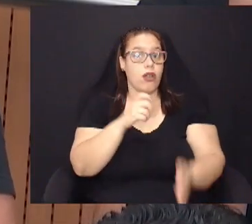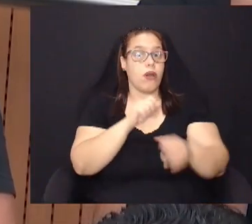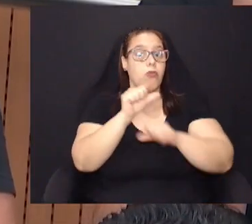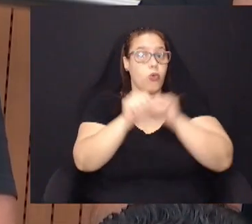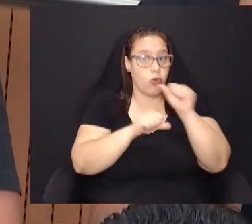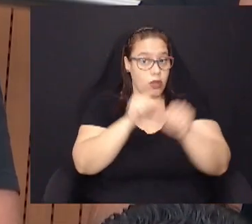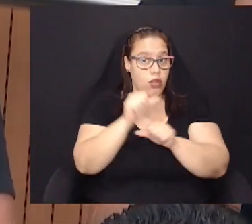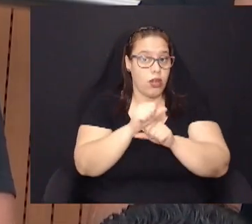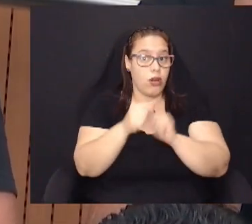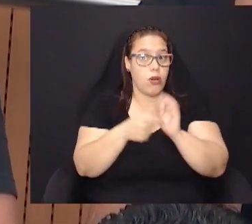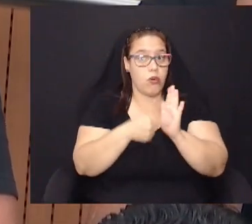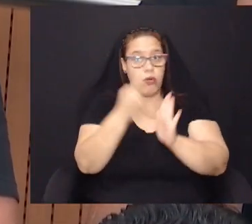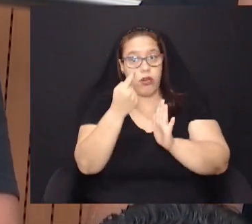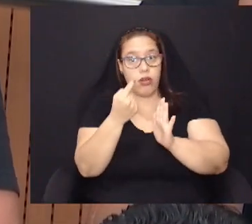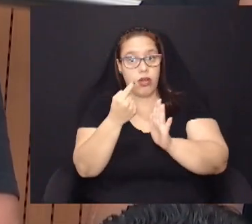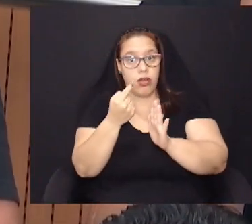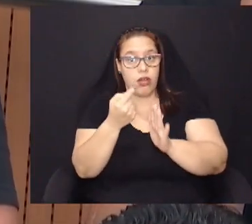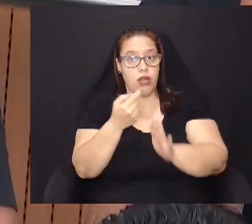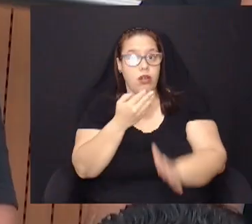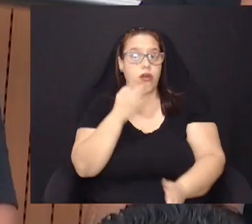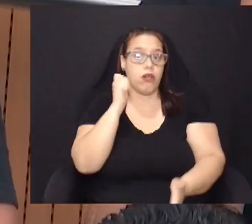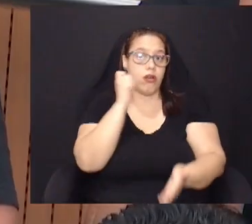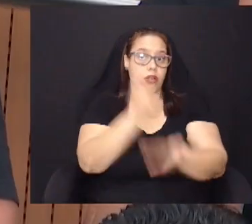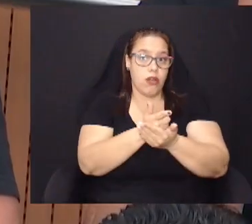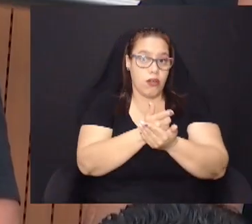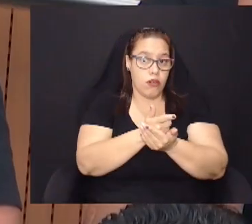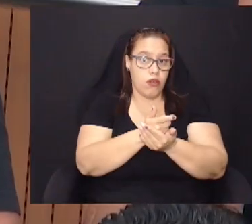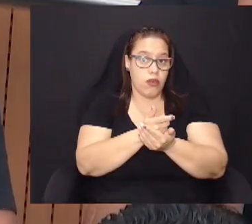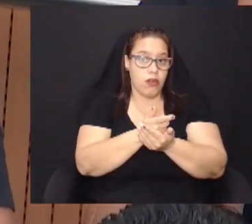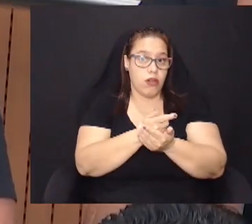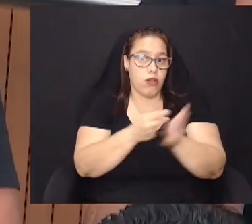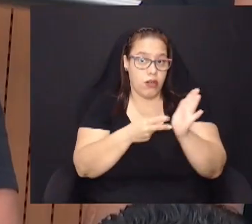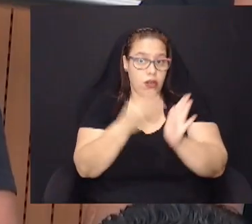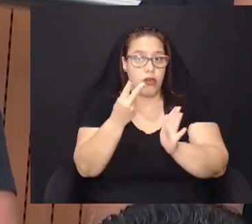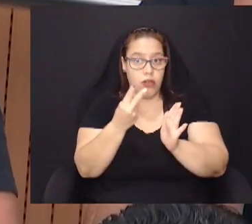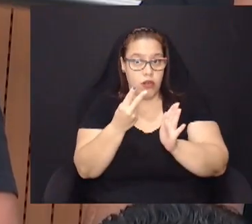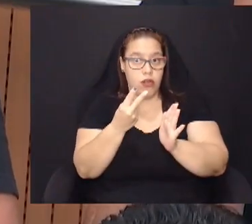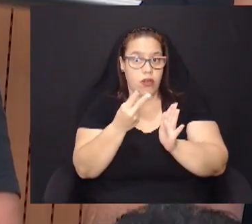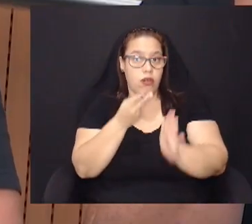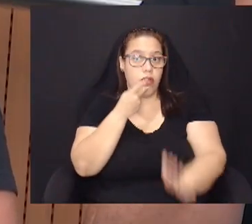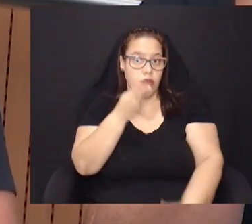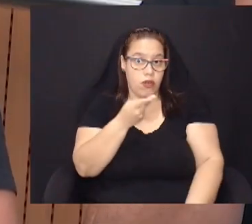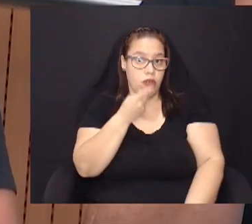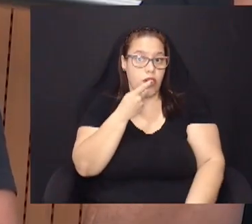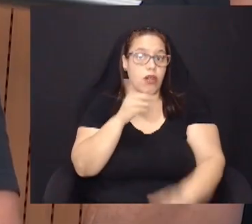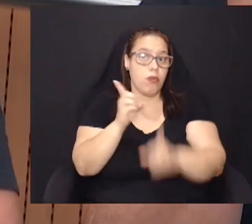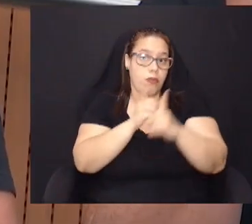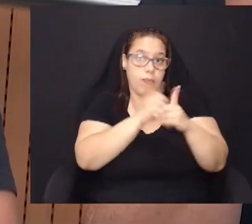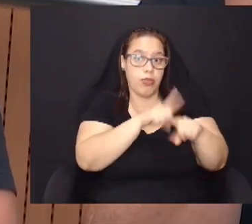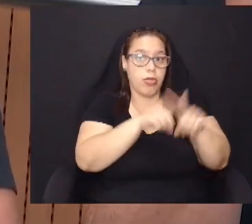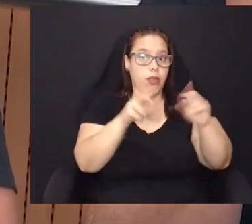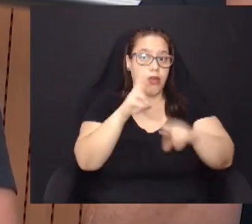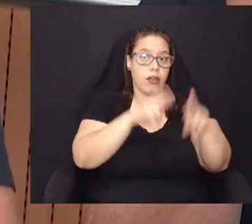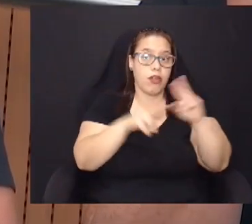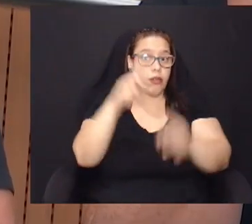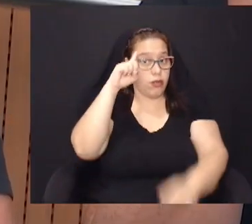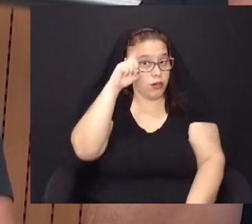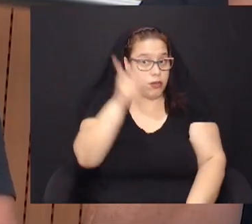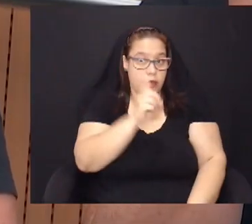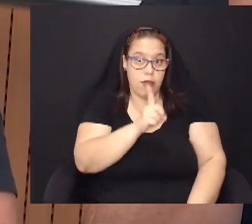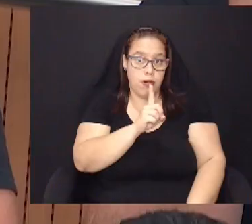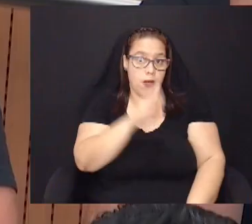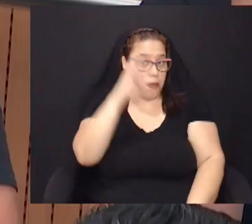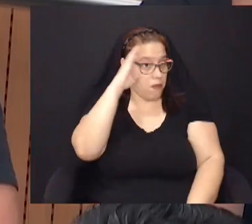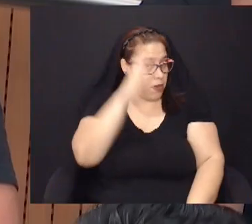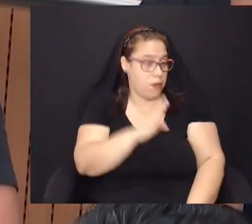para o primário. Se eu soubesse, nem tinha pago isso, porque pelo secundário, já, pelo que você me falou, Isso. atendia. Mas o fiscal no dia, ele falou, não, é primário,